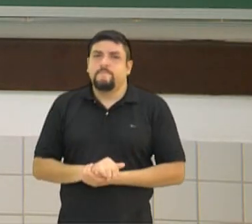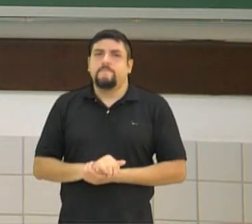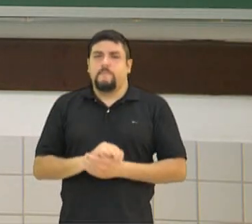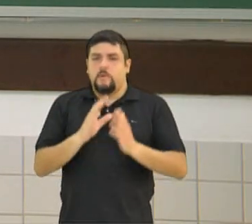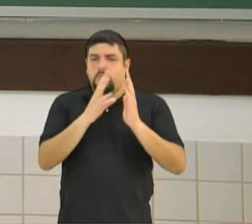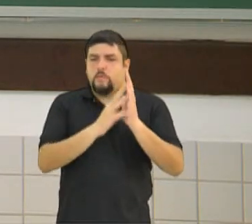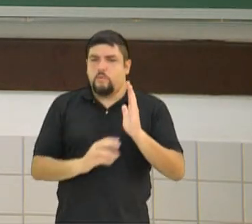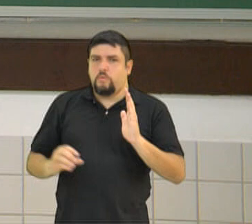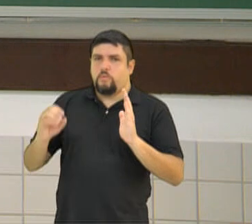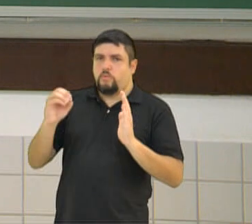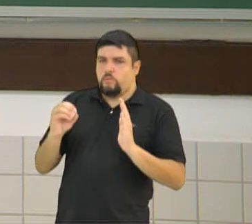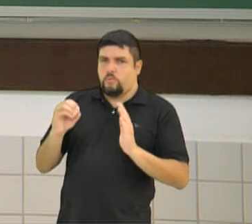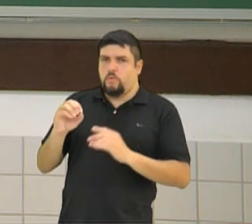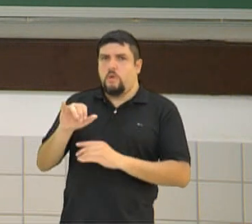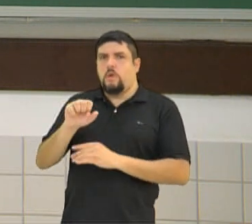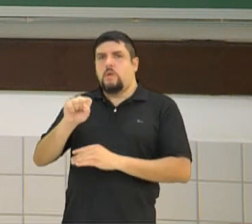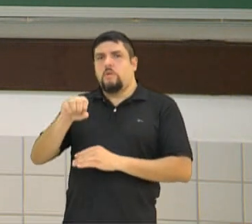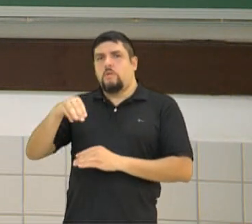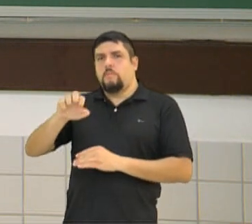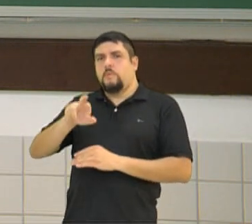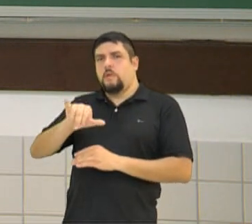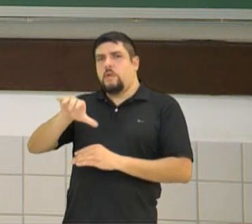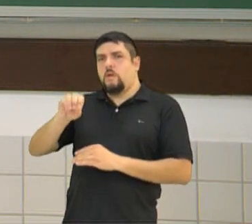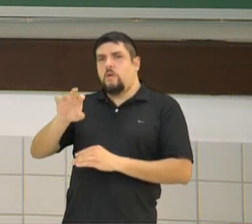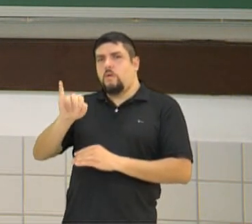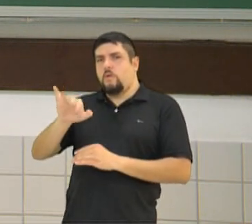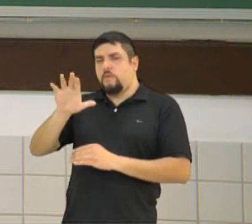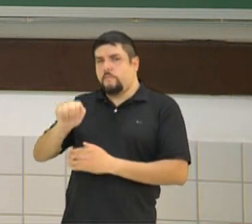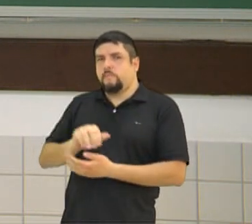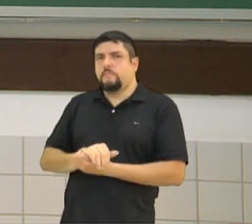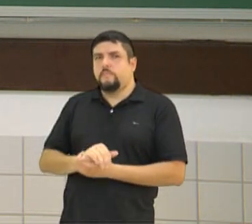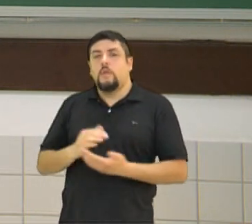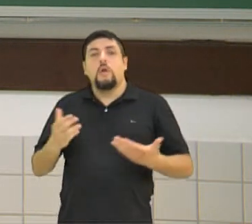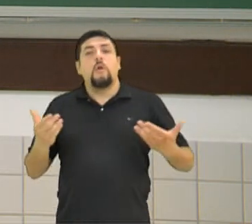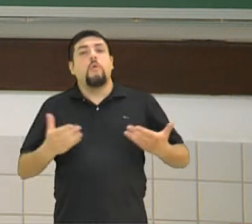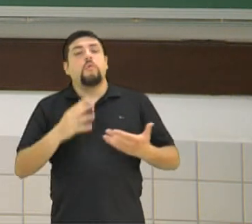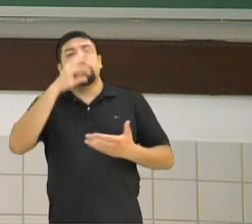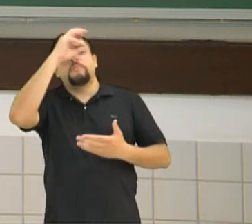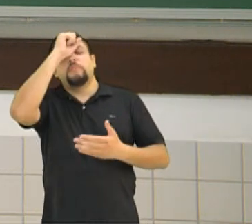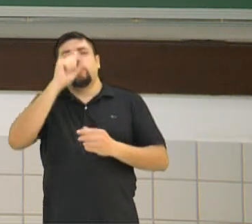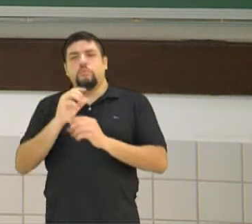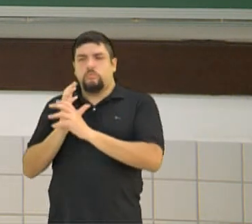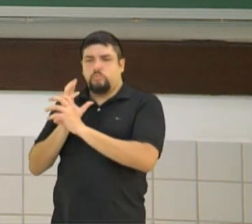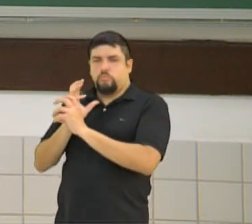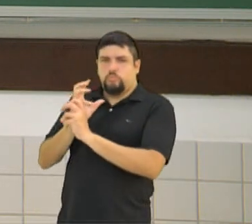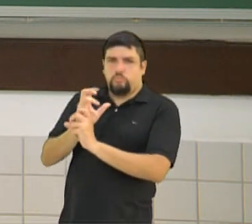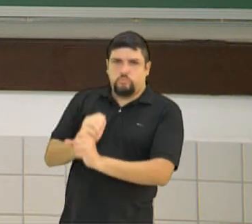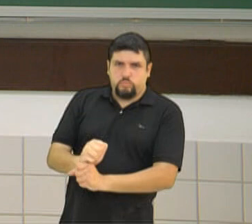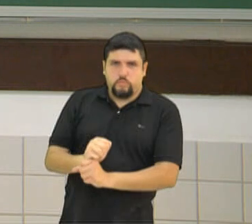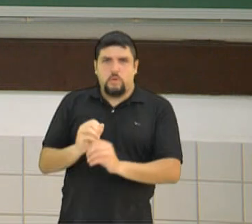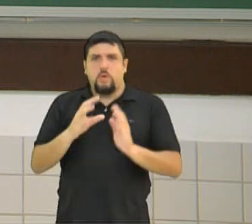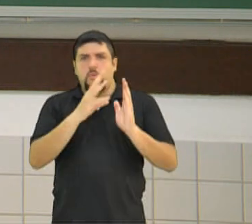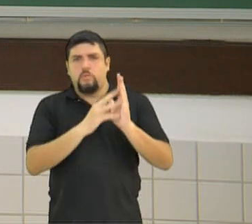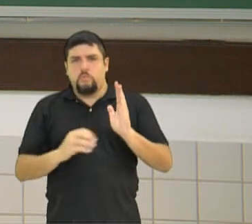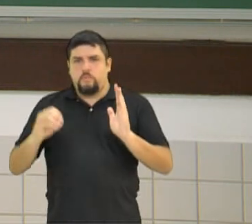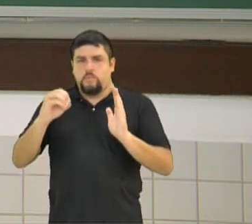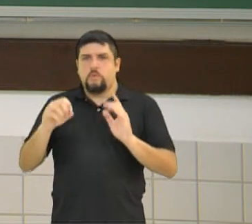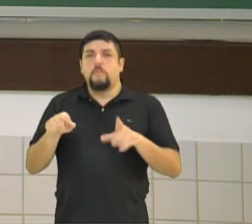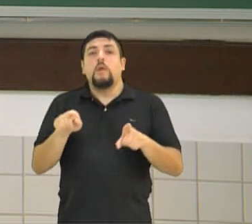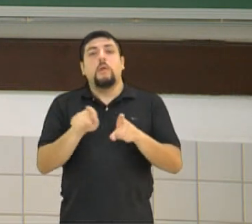isomeria óptica. Tá? Lembrando que hoje nós fizemos então uma retomada de isomeria óptica e